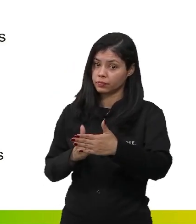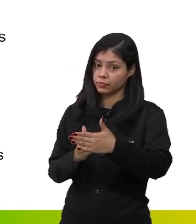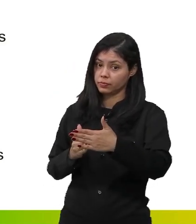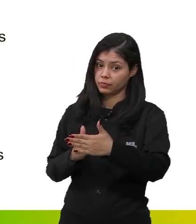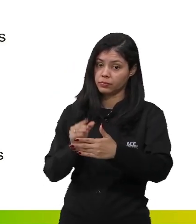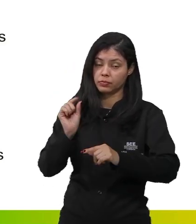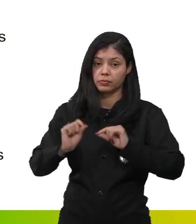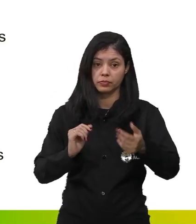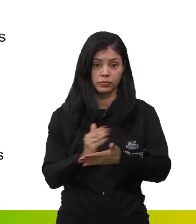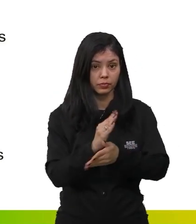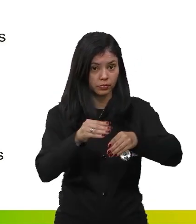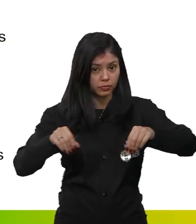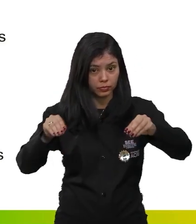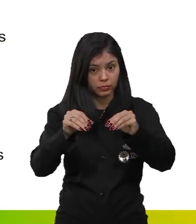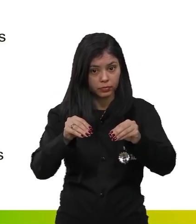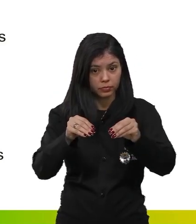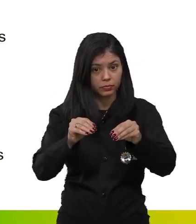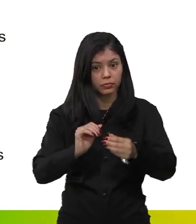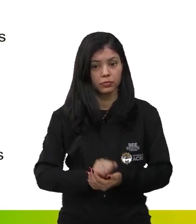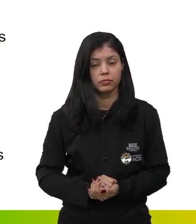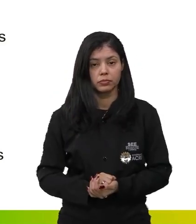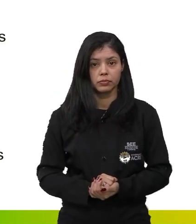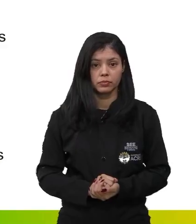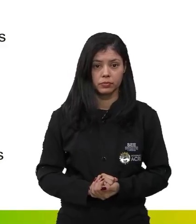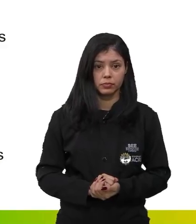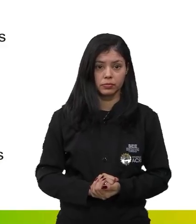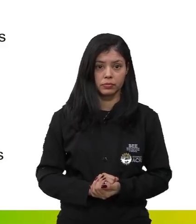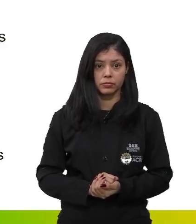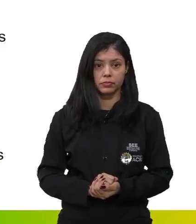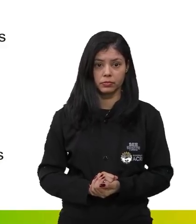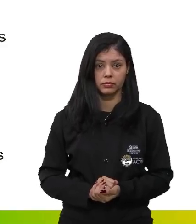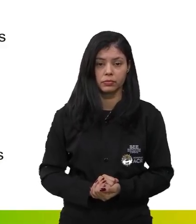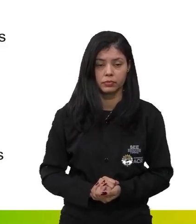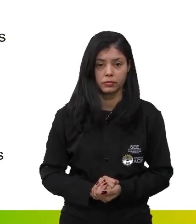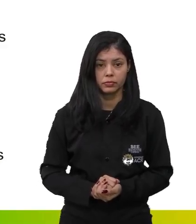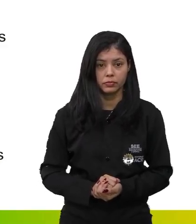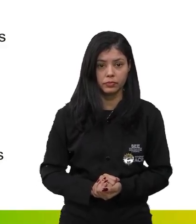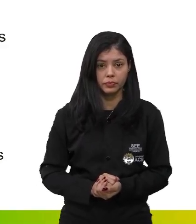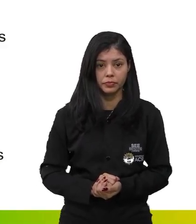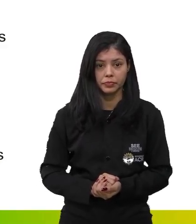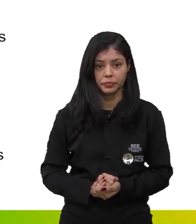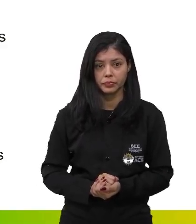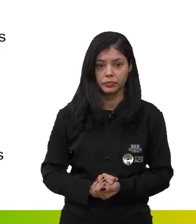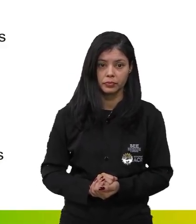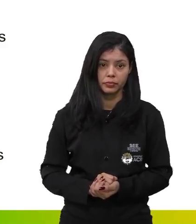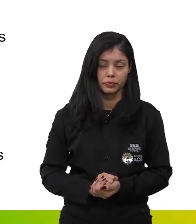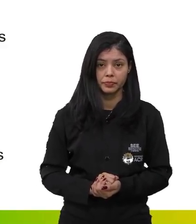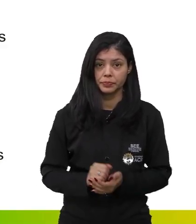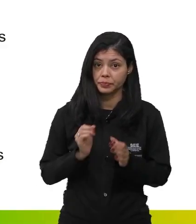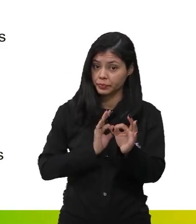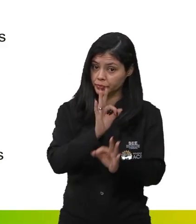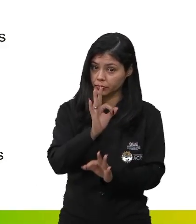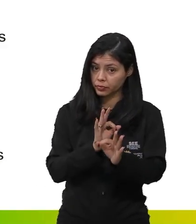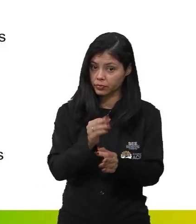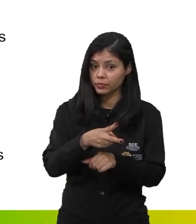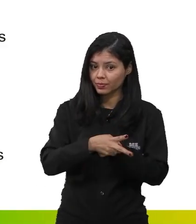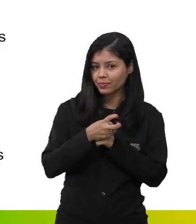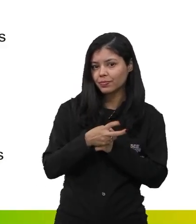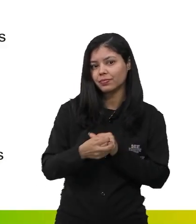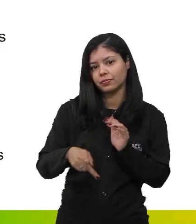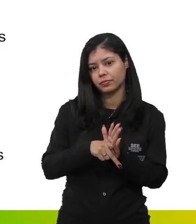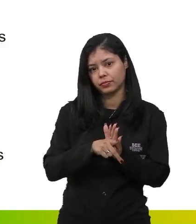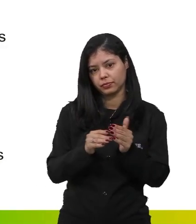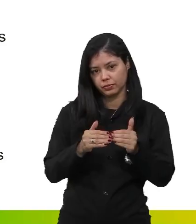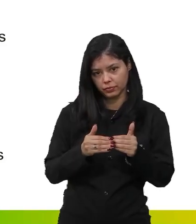delimitar territórios. E vão já programar com isso a exploração que